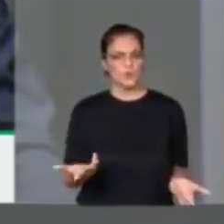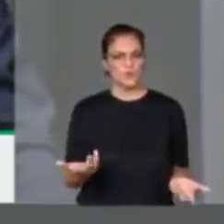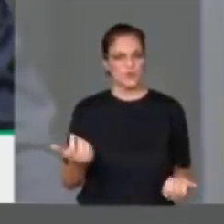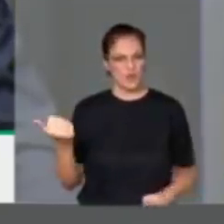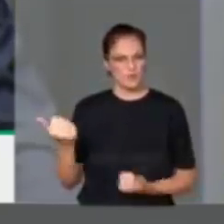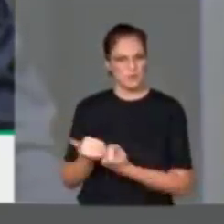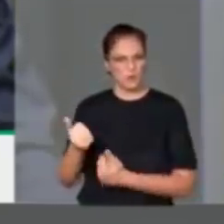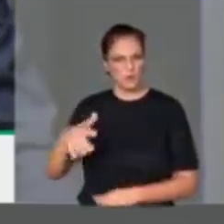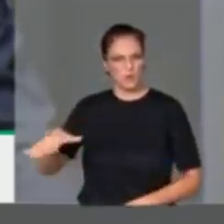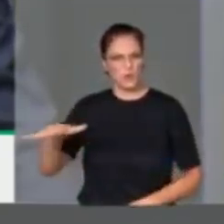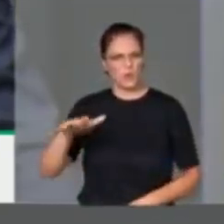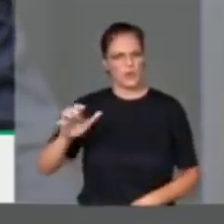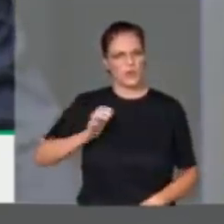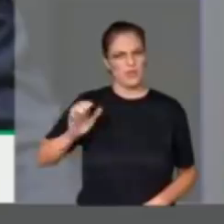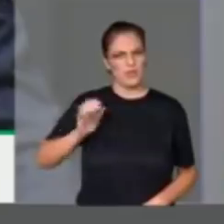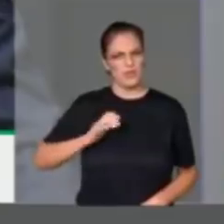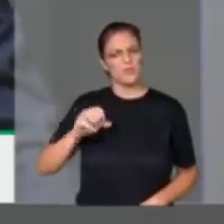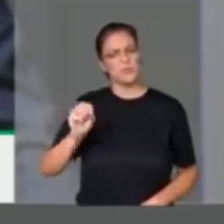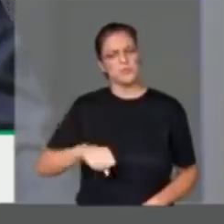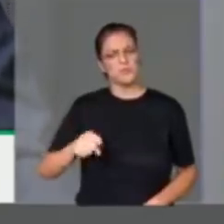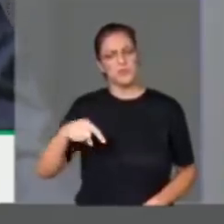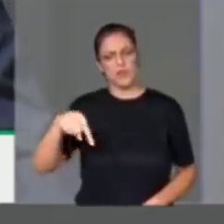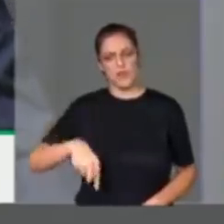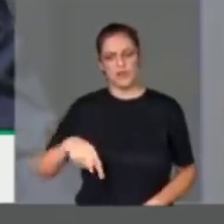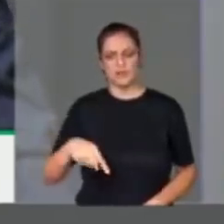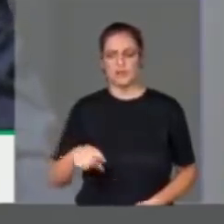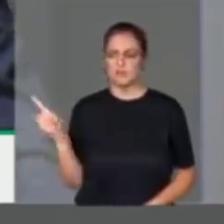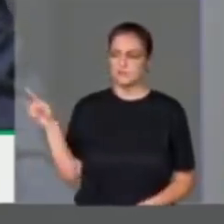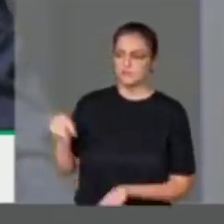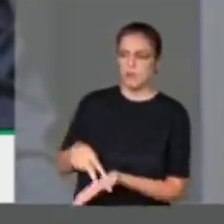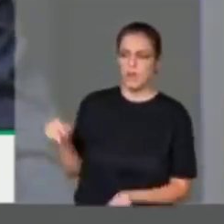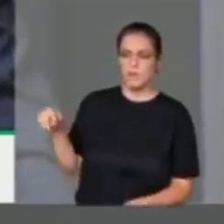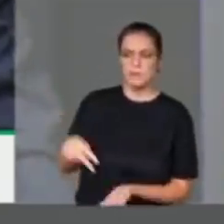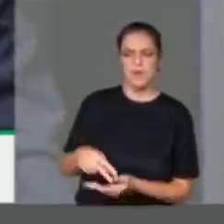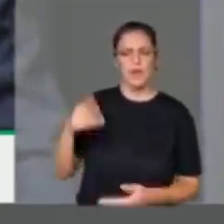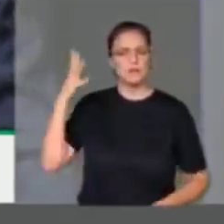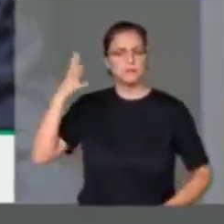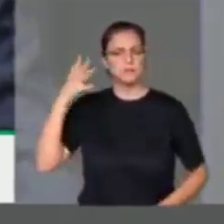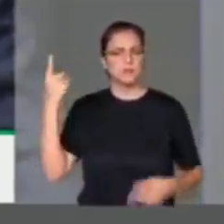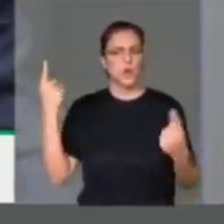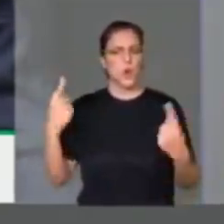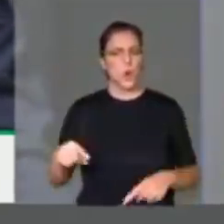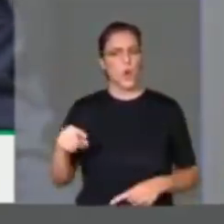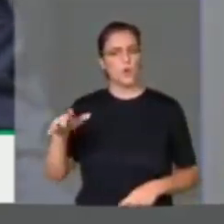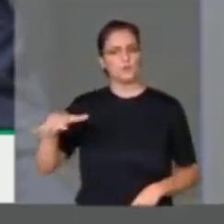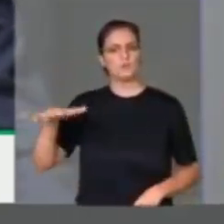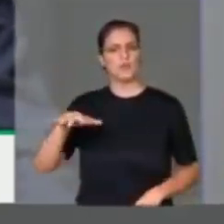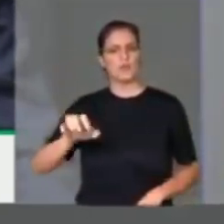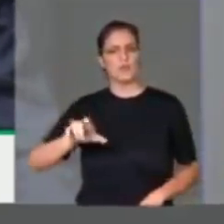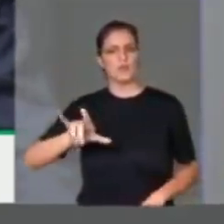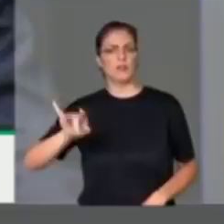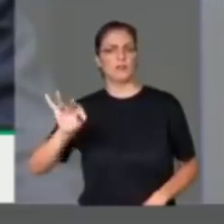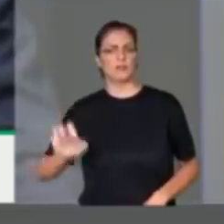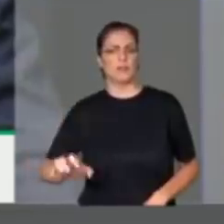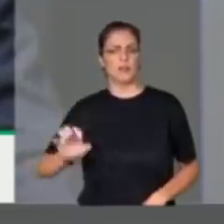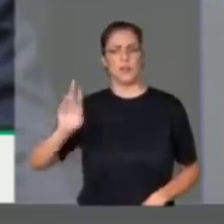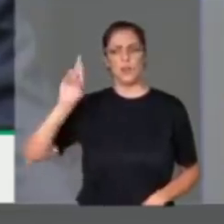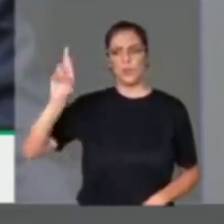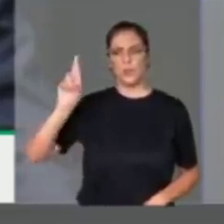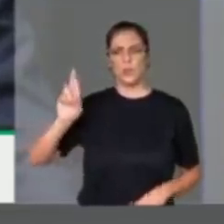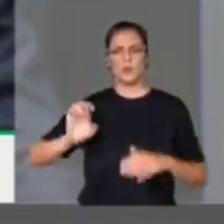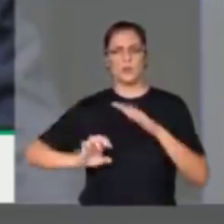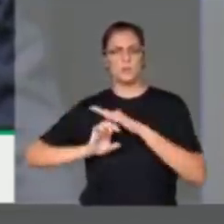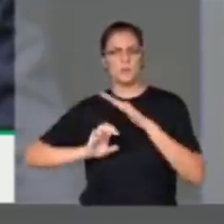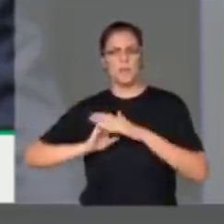brasileira. Aqui nessa tribuna, muitos parlamentares discursam contra as elites, principalmente contra a elite empresarial, né? Os milionários,